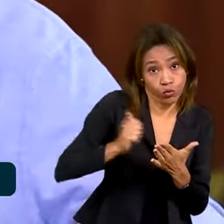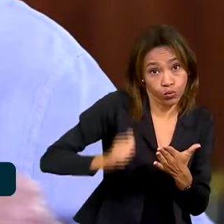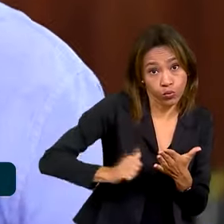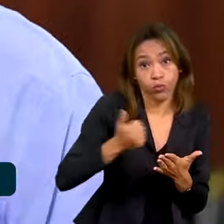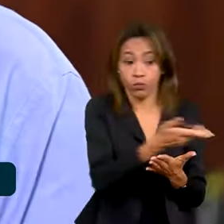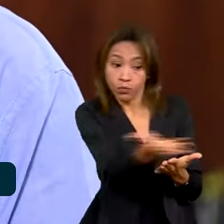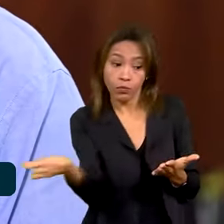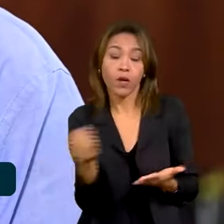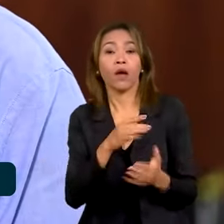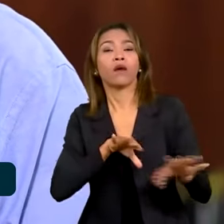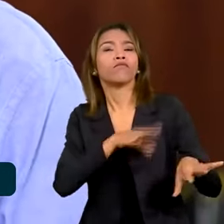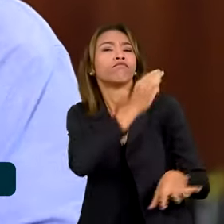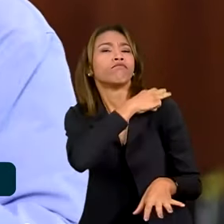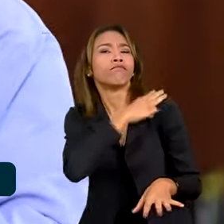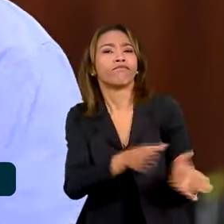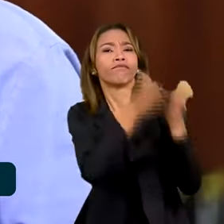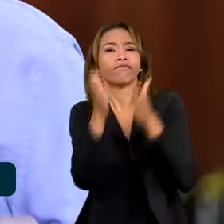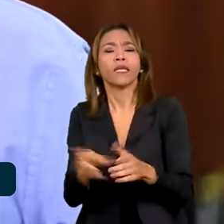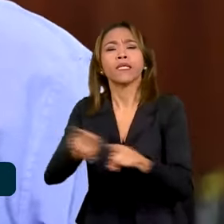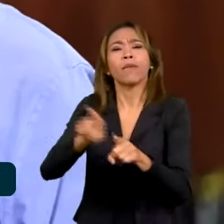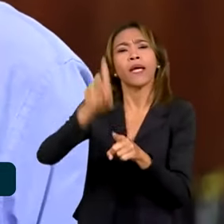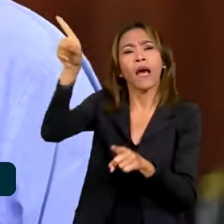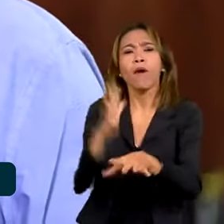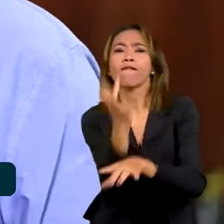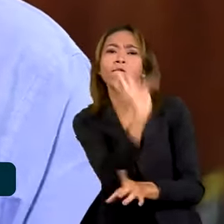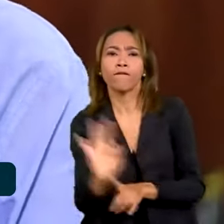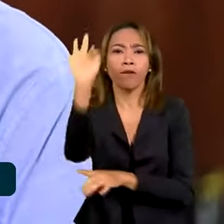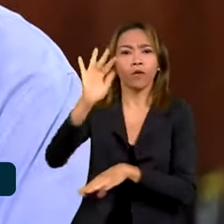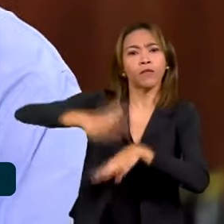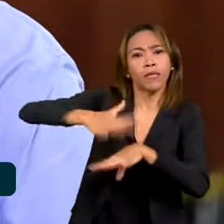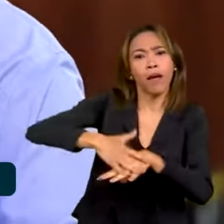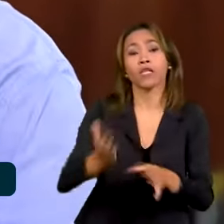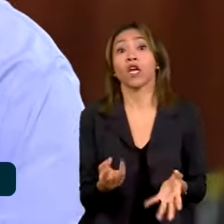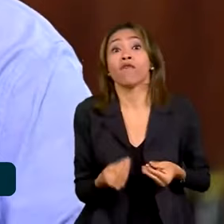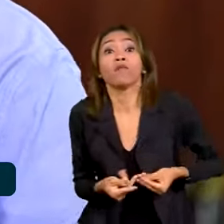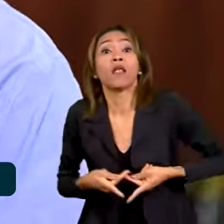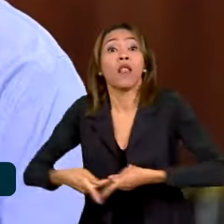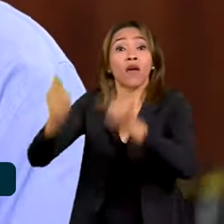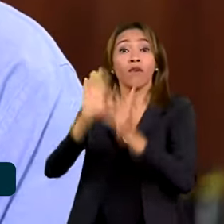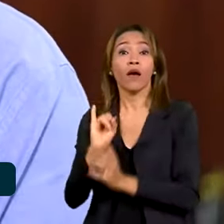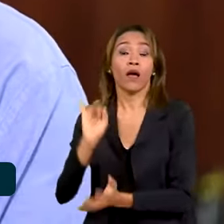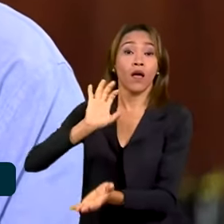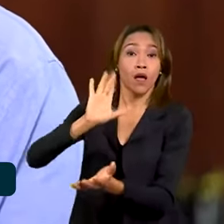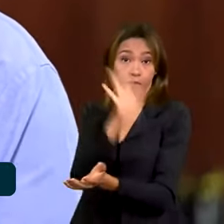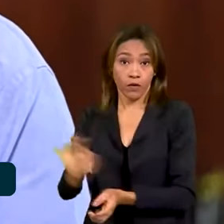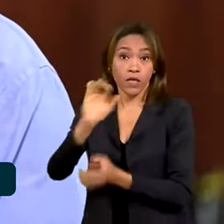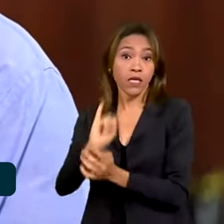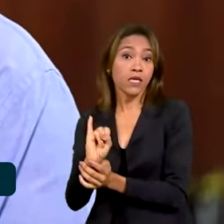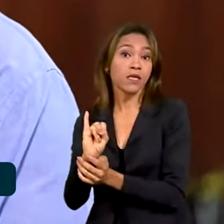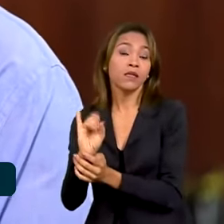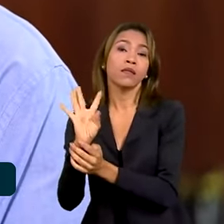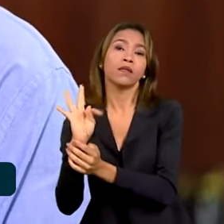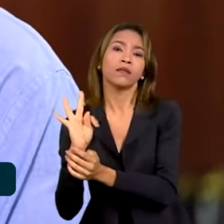universidade de matemática no Rio de Janeiro, vamos levar o ITA para o Ceará, ou seja, nós vamos voltar a fazer esse país ser o